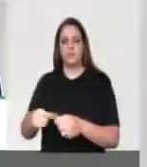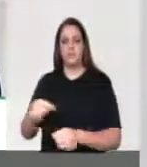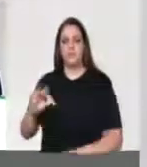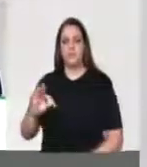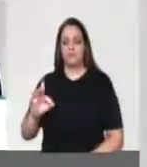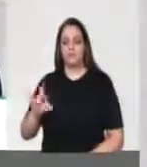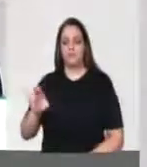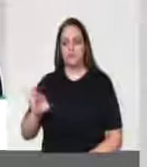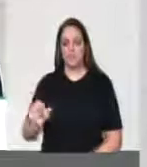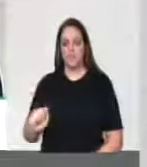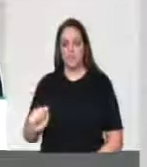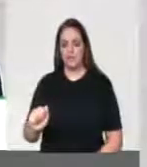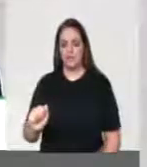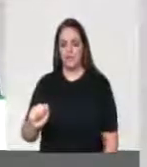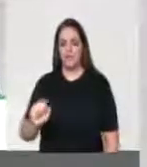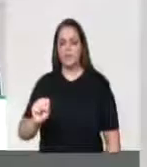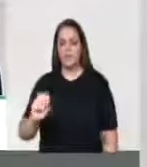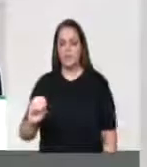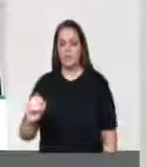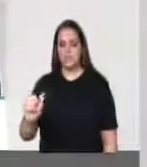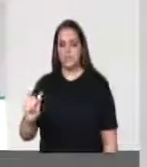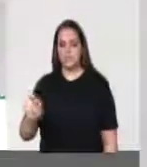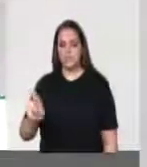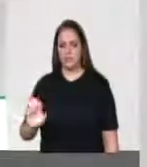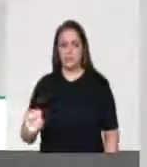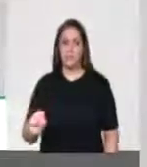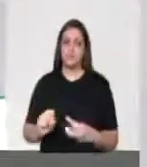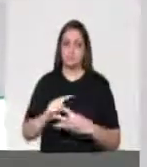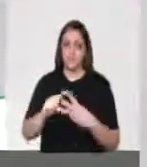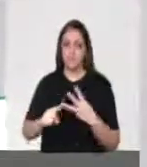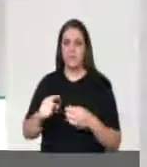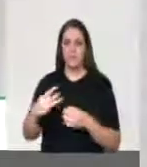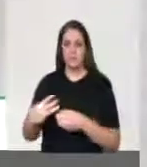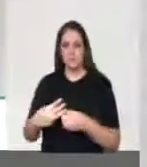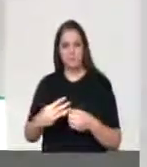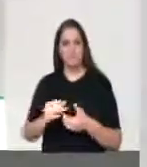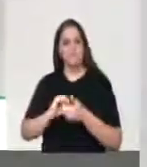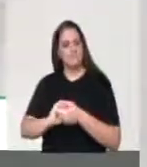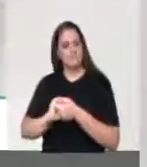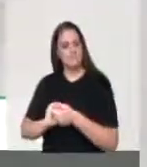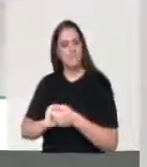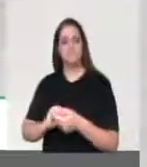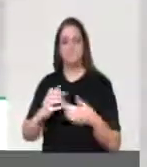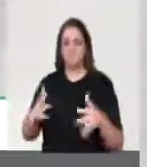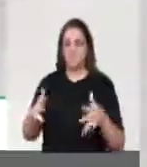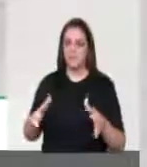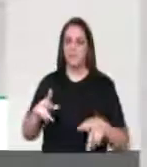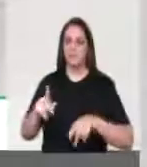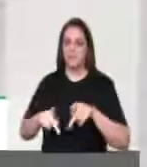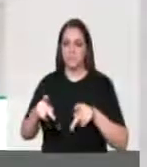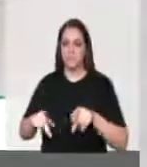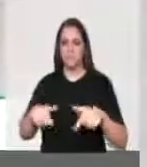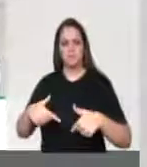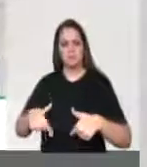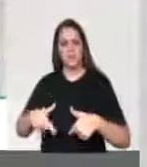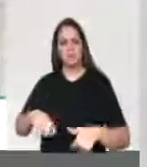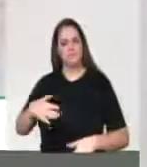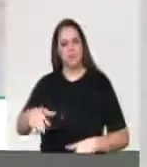Cumprimento a esses três municípios e a sua população trabalhadora, trabalhadora, pujante, e